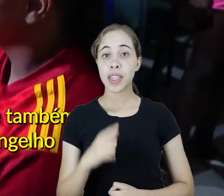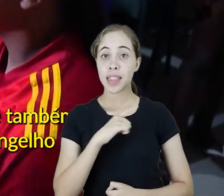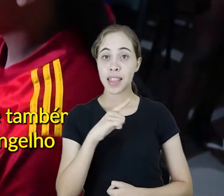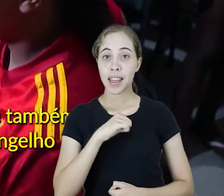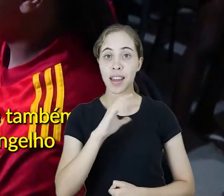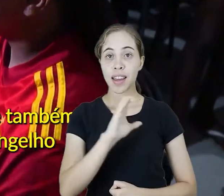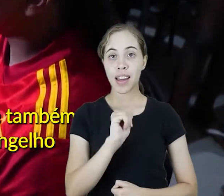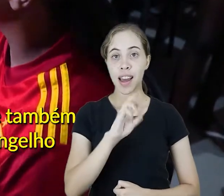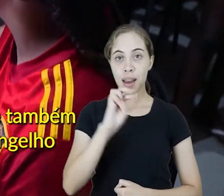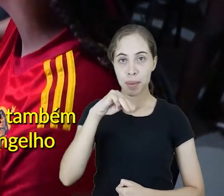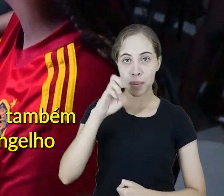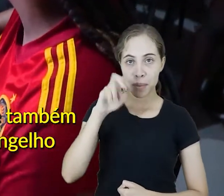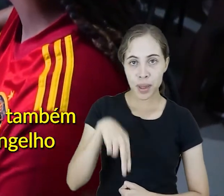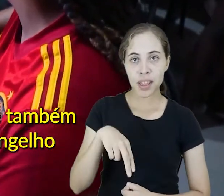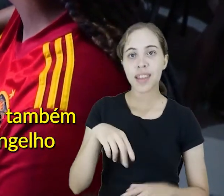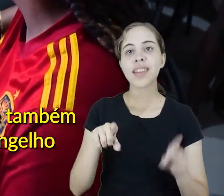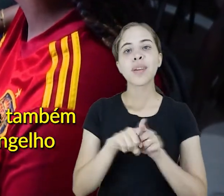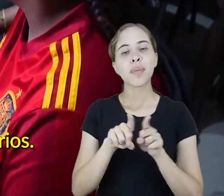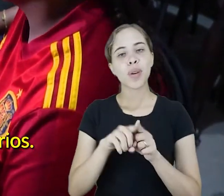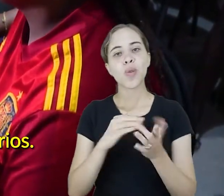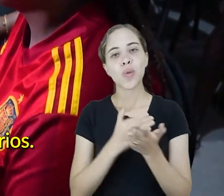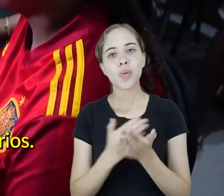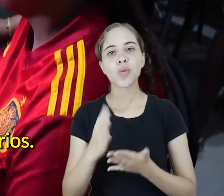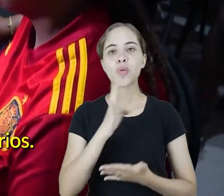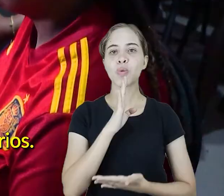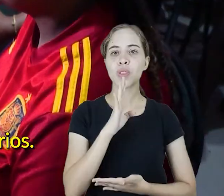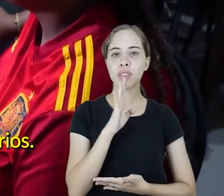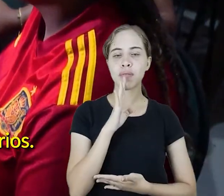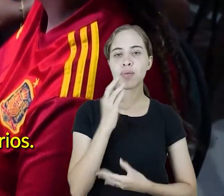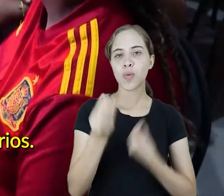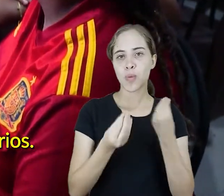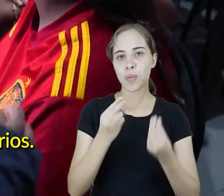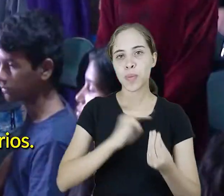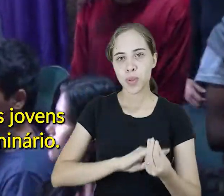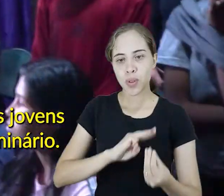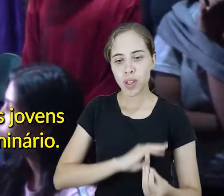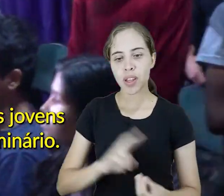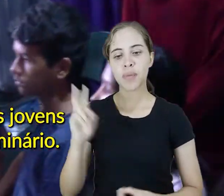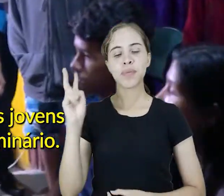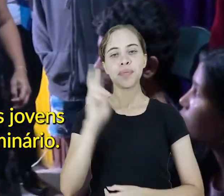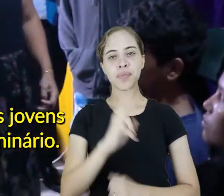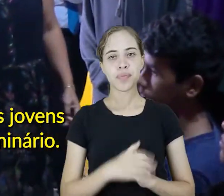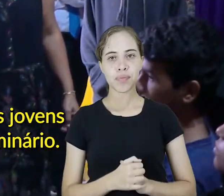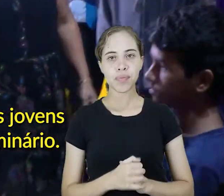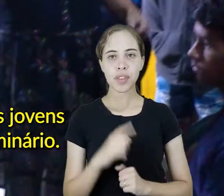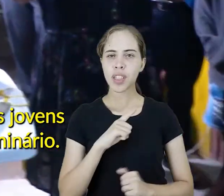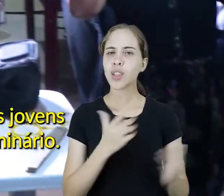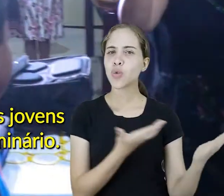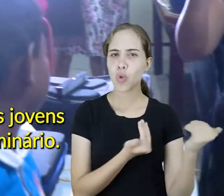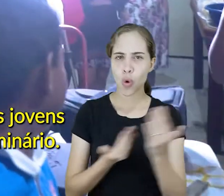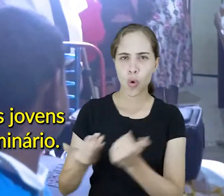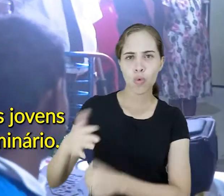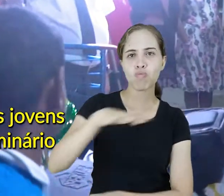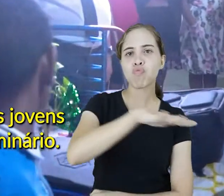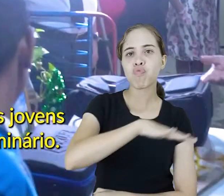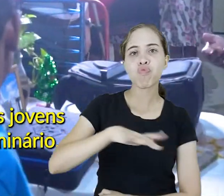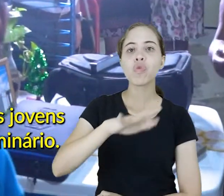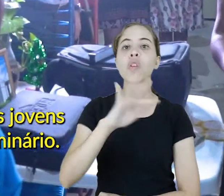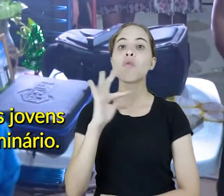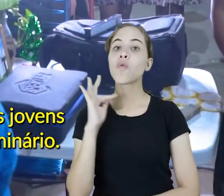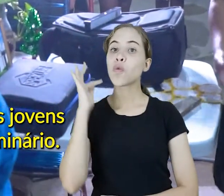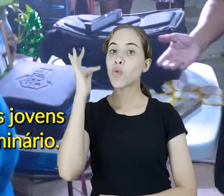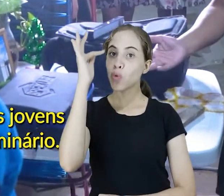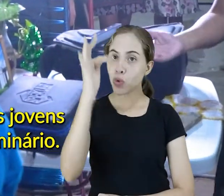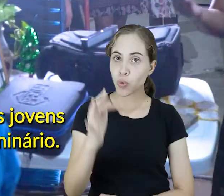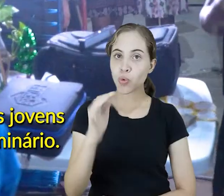Carmen, que também está conhecendo o Evangelho através dos missionários. E aqui nós temos jovens, futuros jovens, que serão